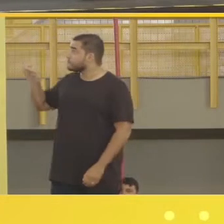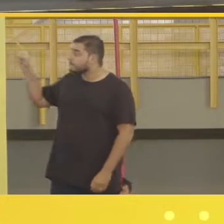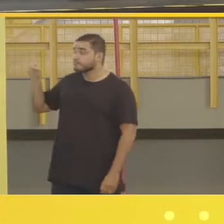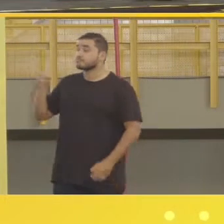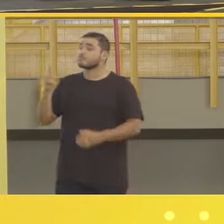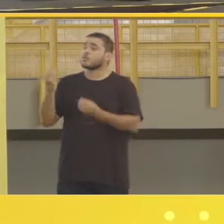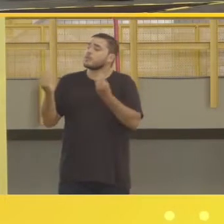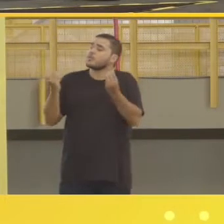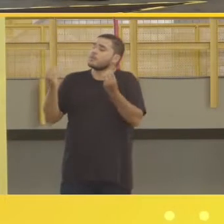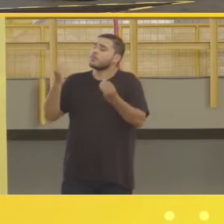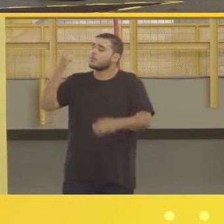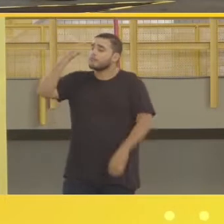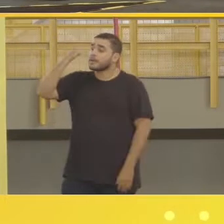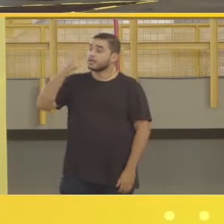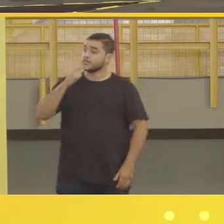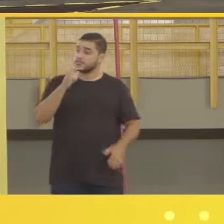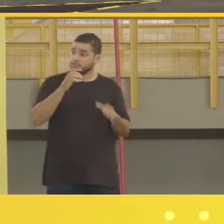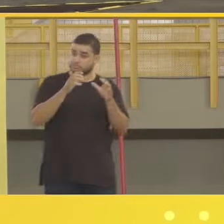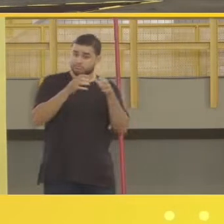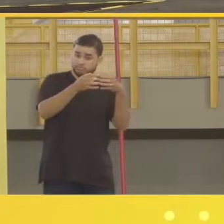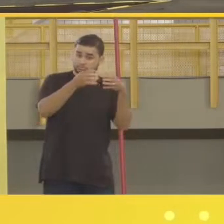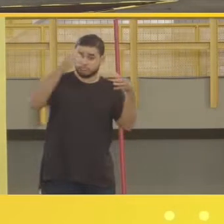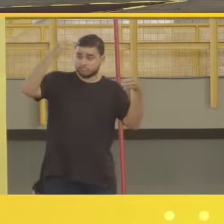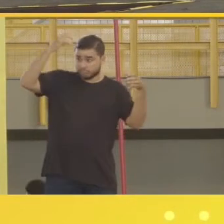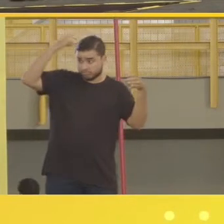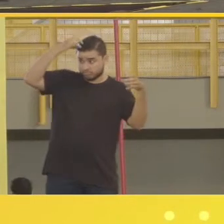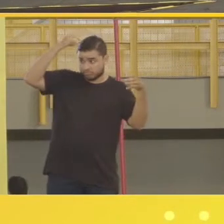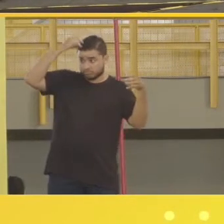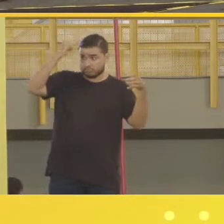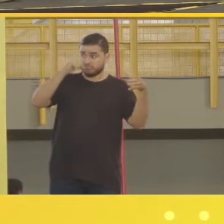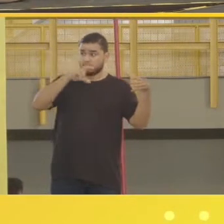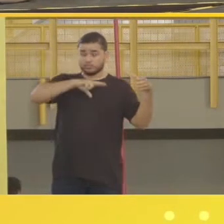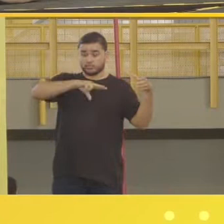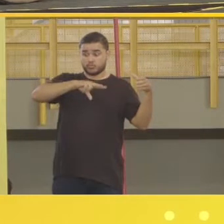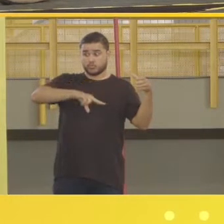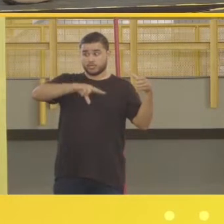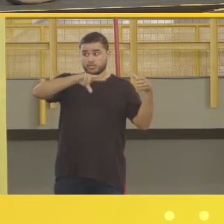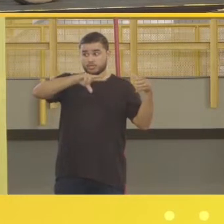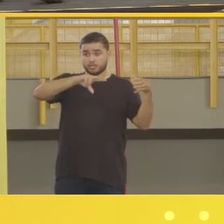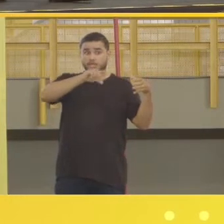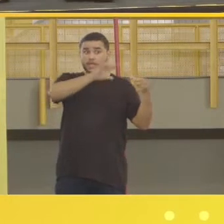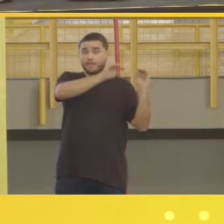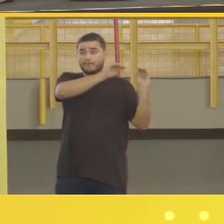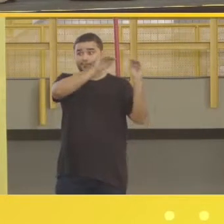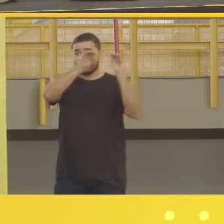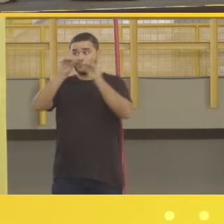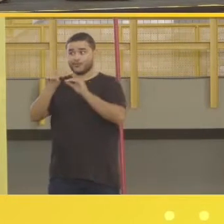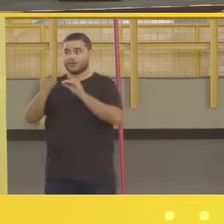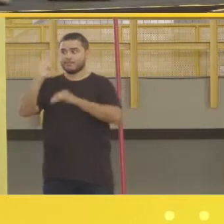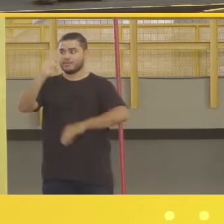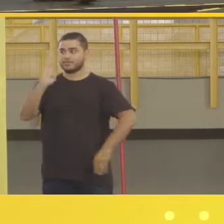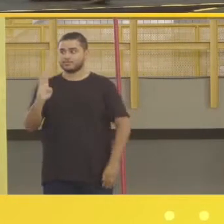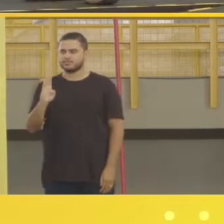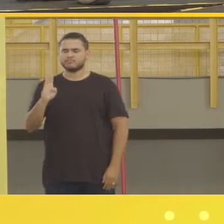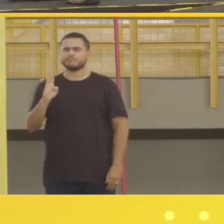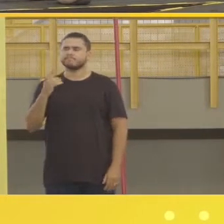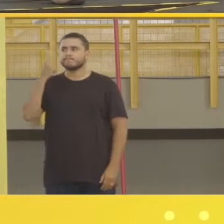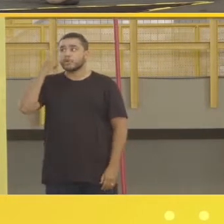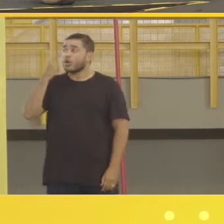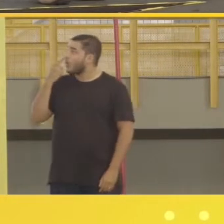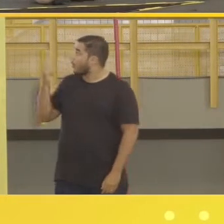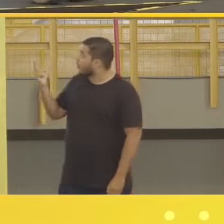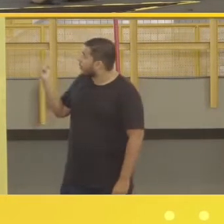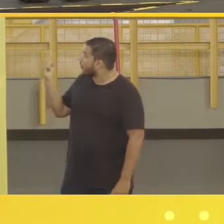de migração da corte portuguesa para o Brasil. Eis aí uma imagem representando aí a chegada da